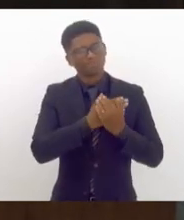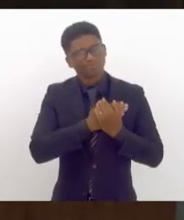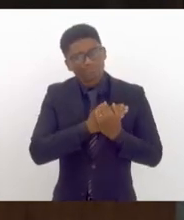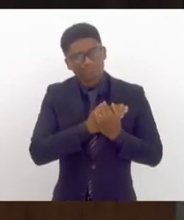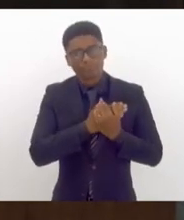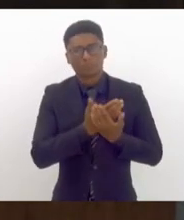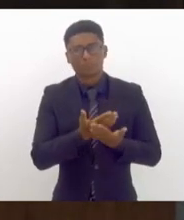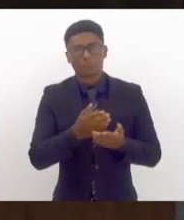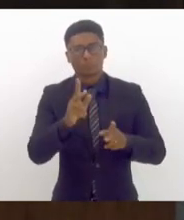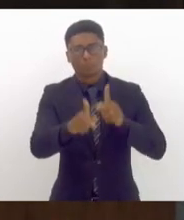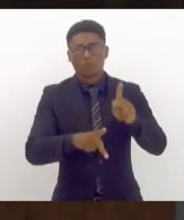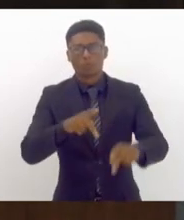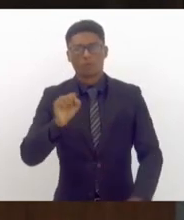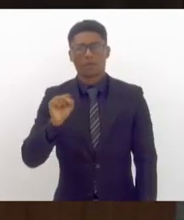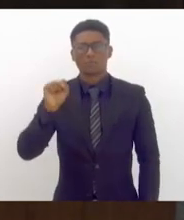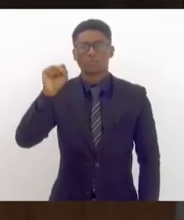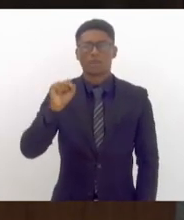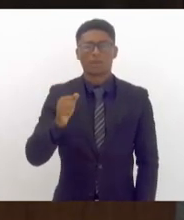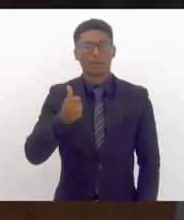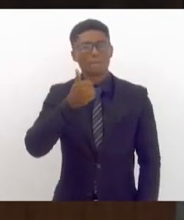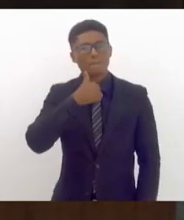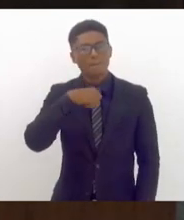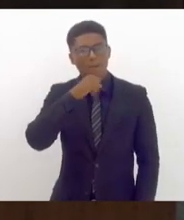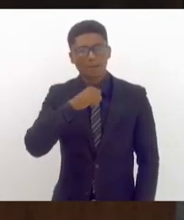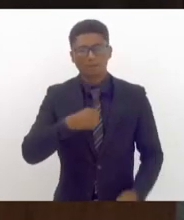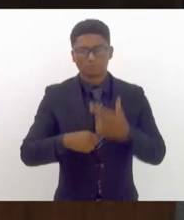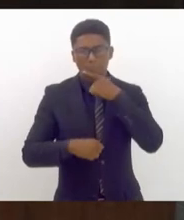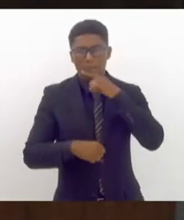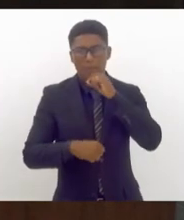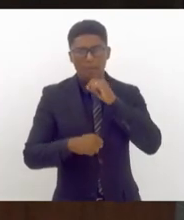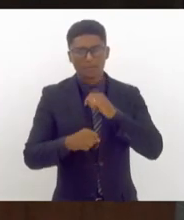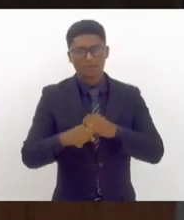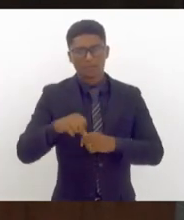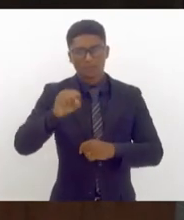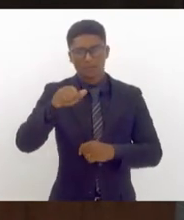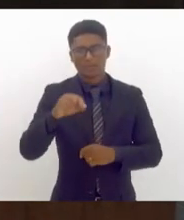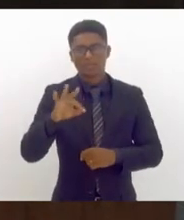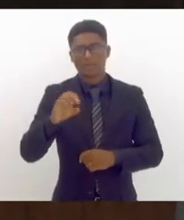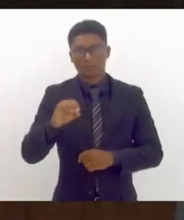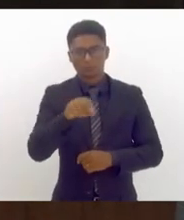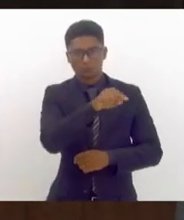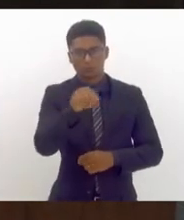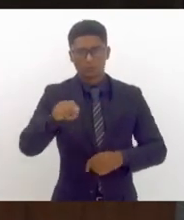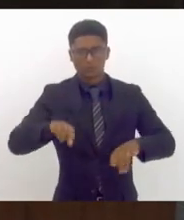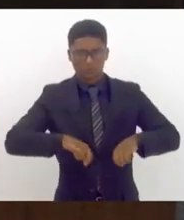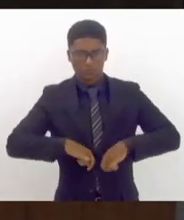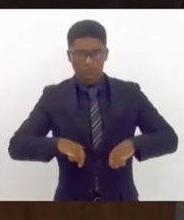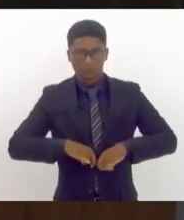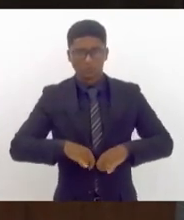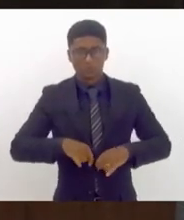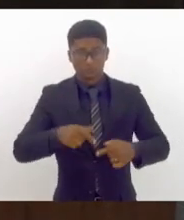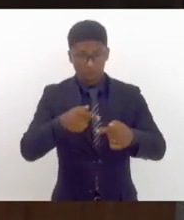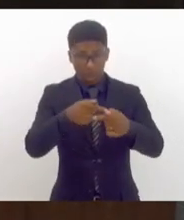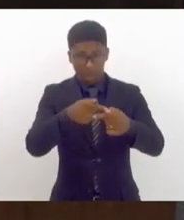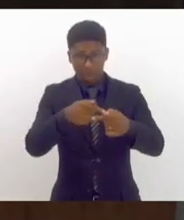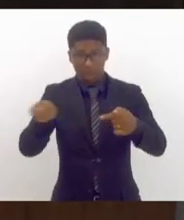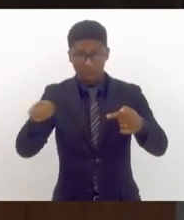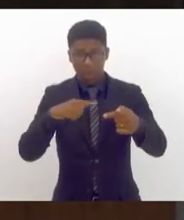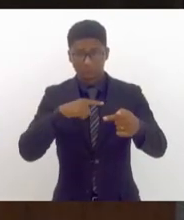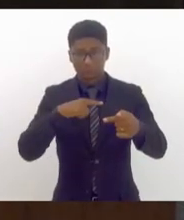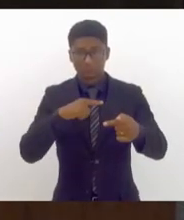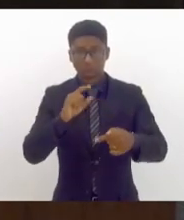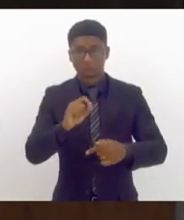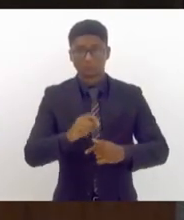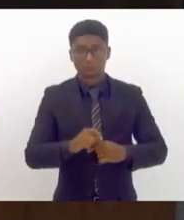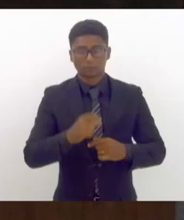o povo de axé, mães e pais de santos que têm sido vilipendiados. A gente teve essa semana, senhora presidenta, é